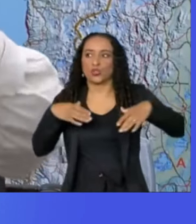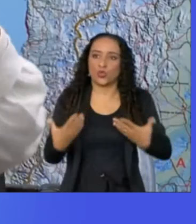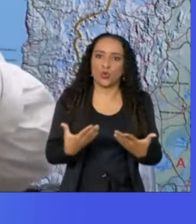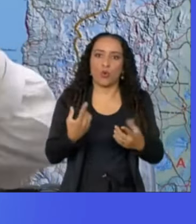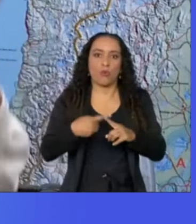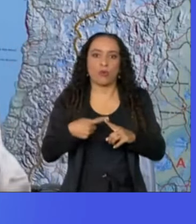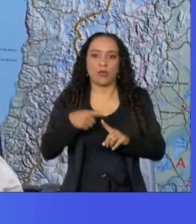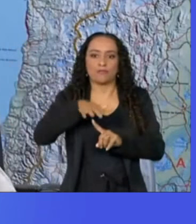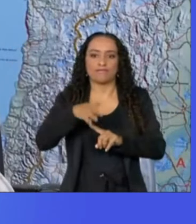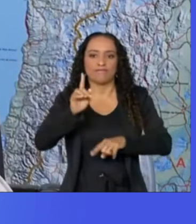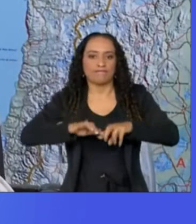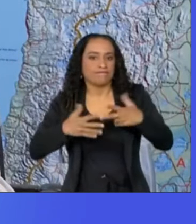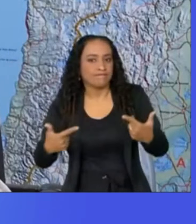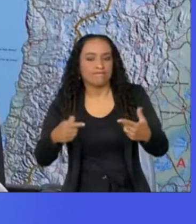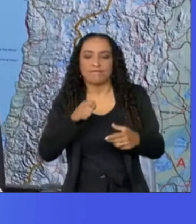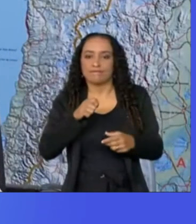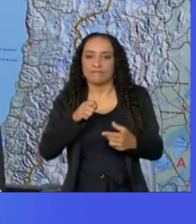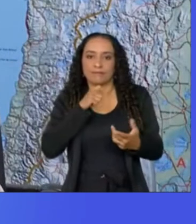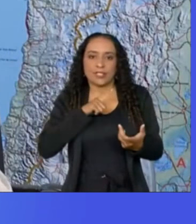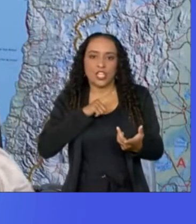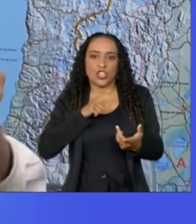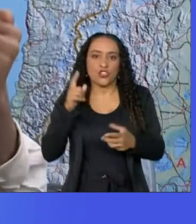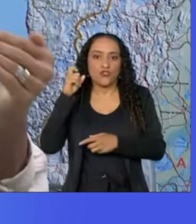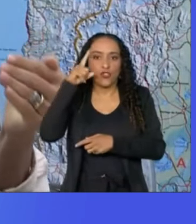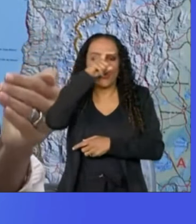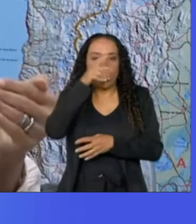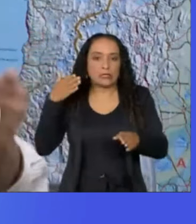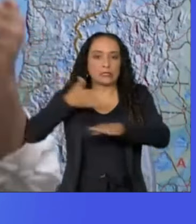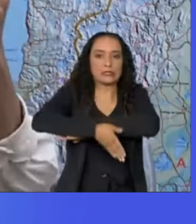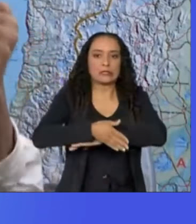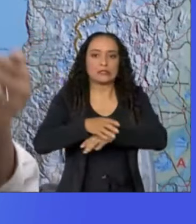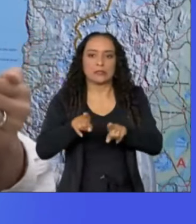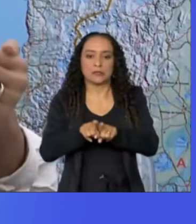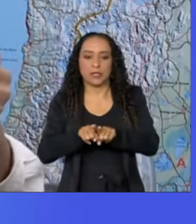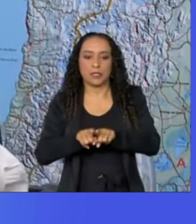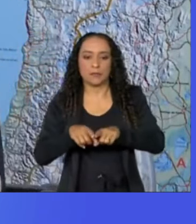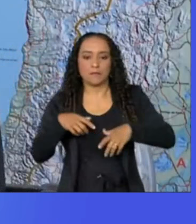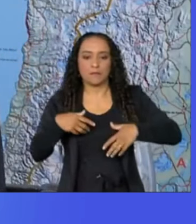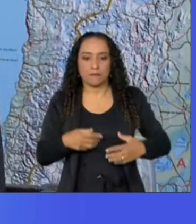equipamentos T dificuldade de acesso e quando eu